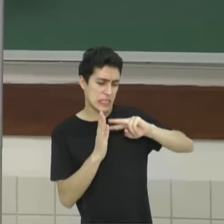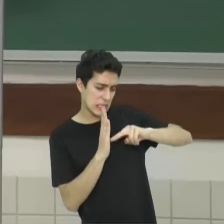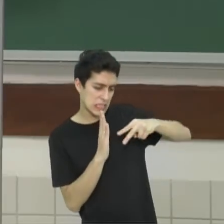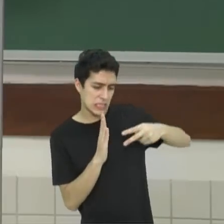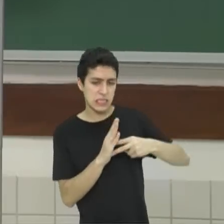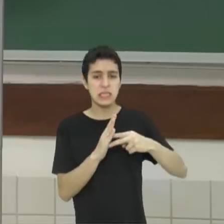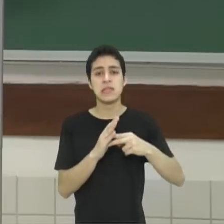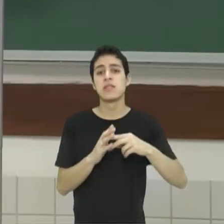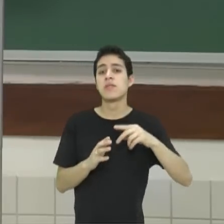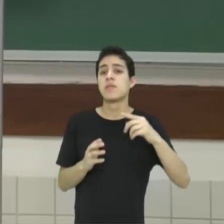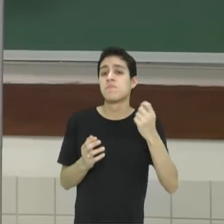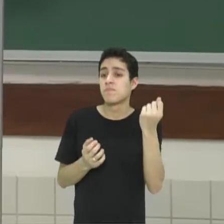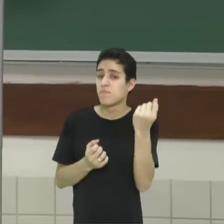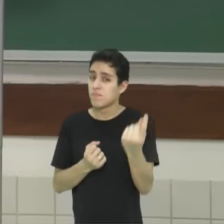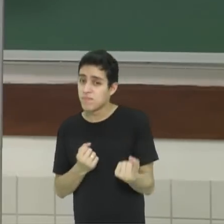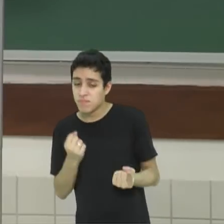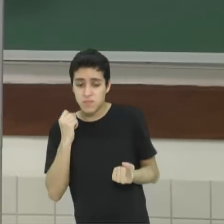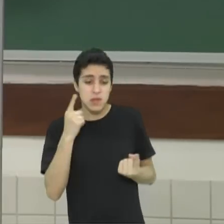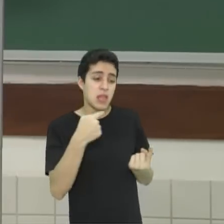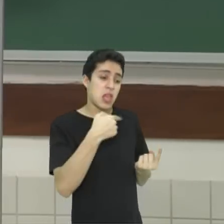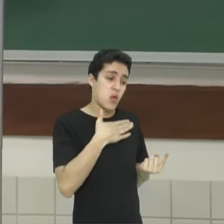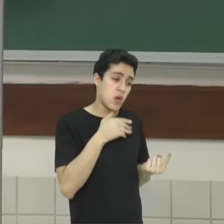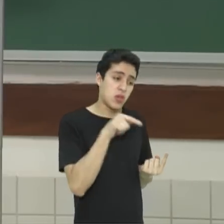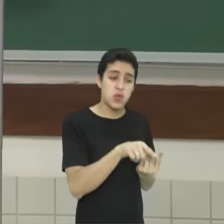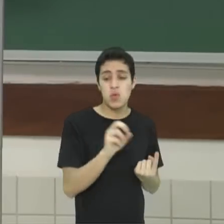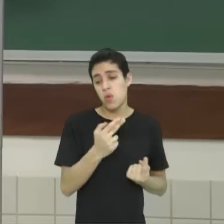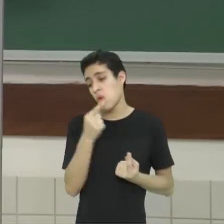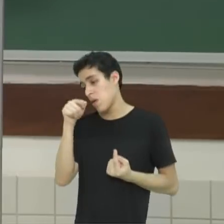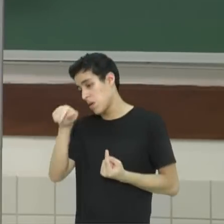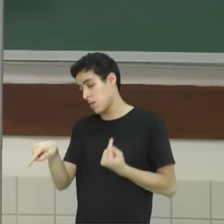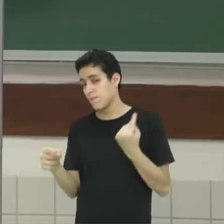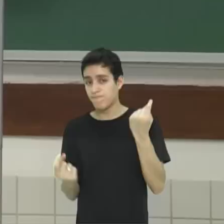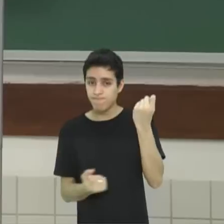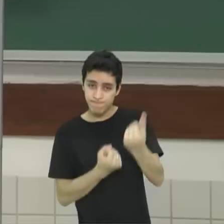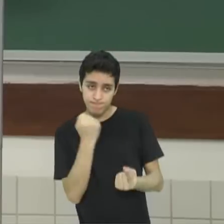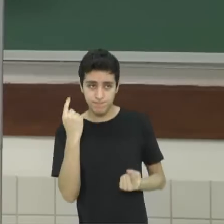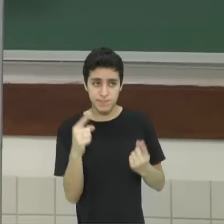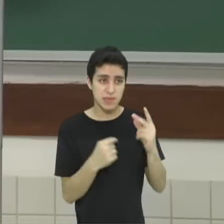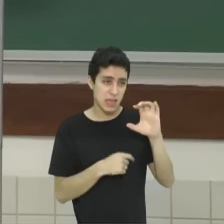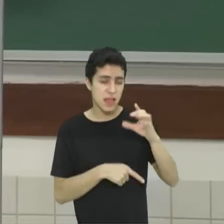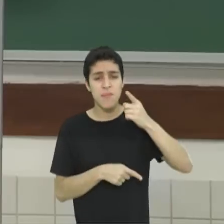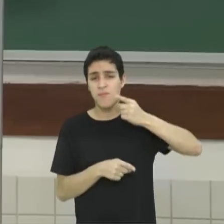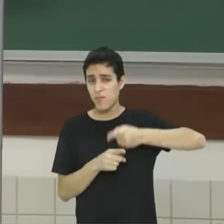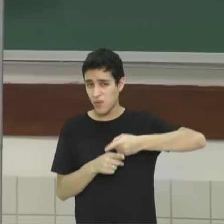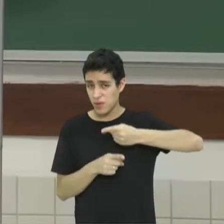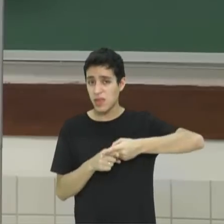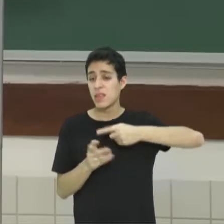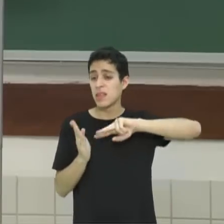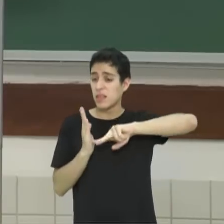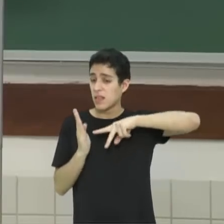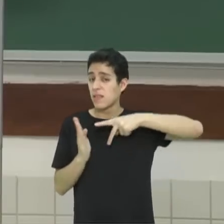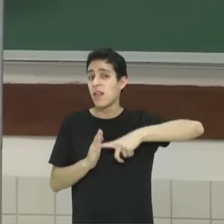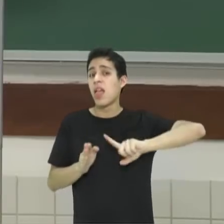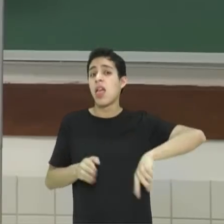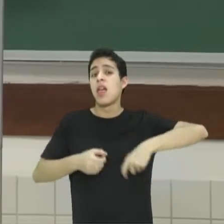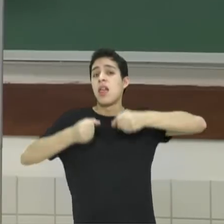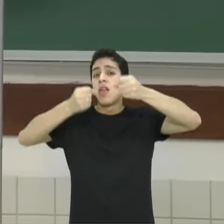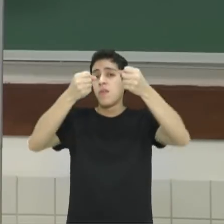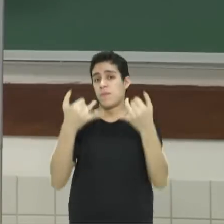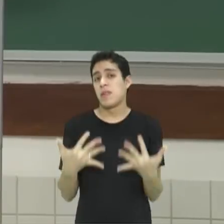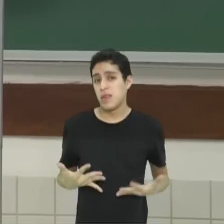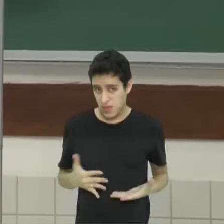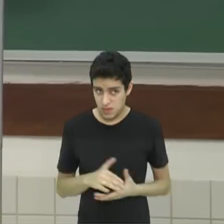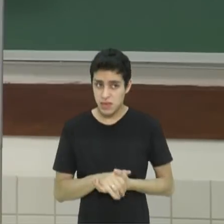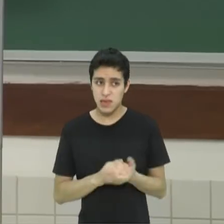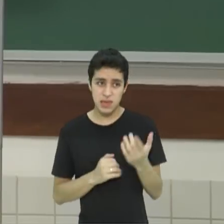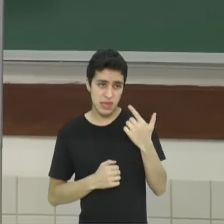de alternância, ou eu gosto disso ou eu gosto daquilo. A letra C, porque, significa explicação.